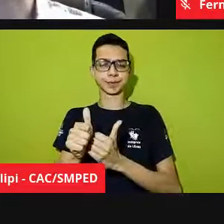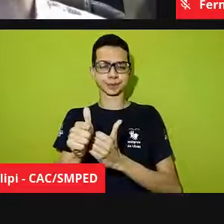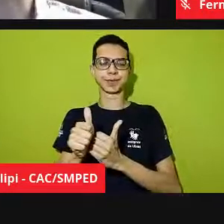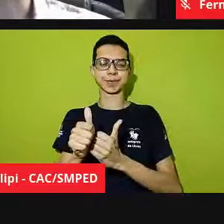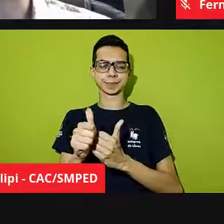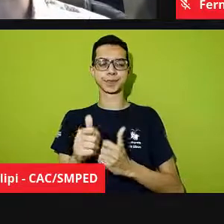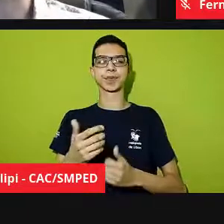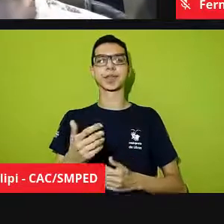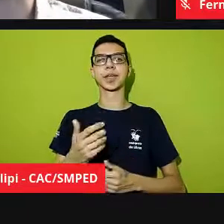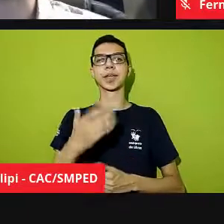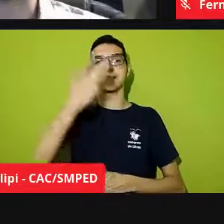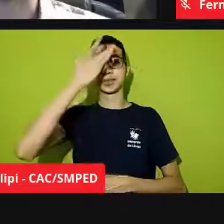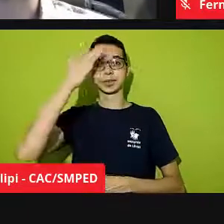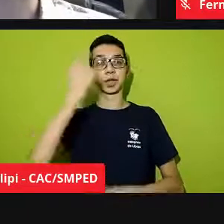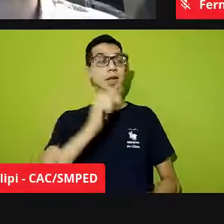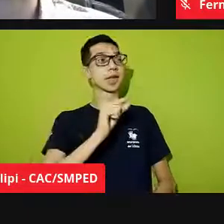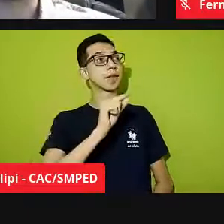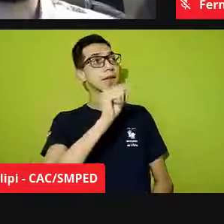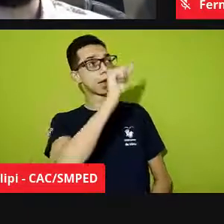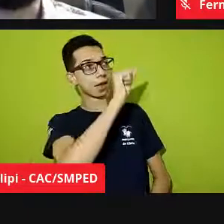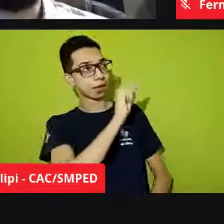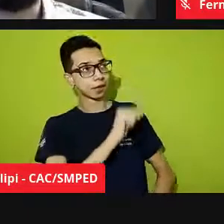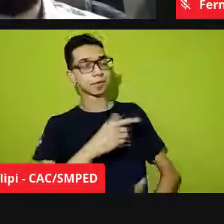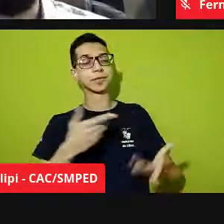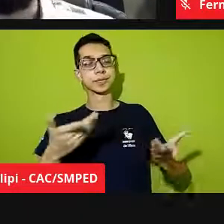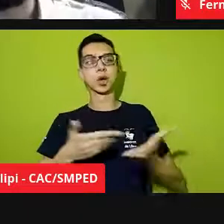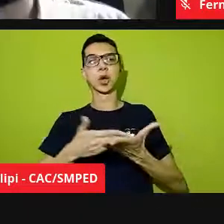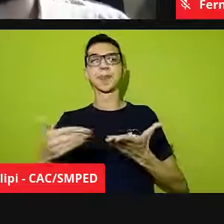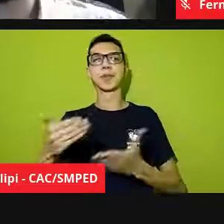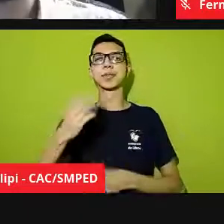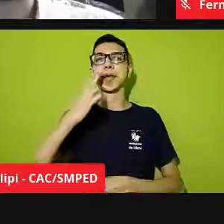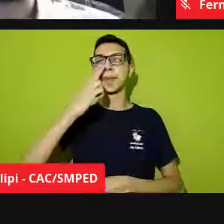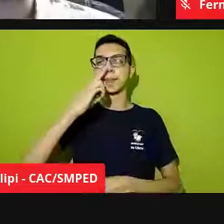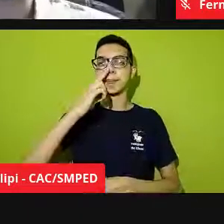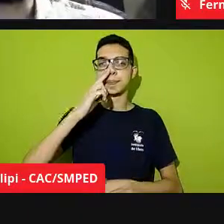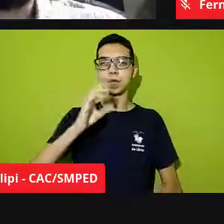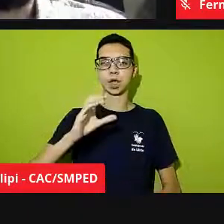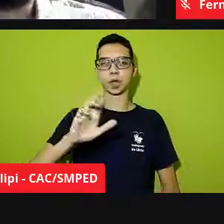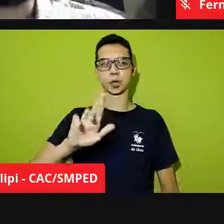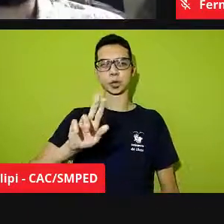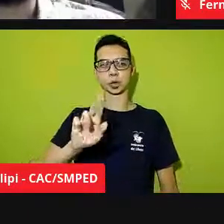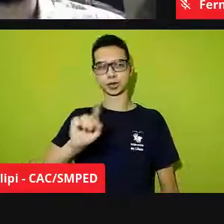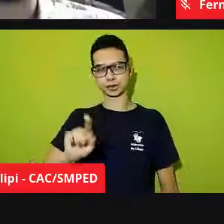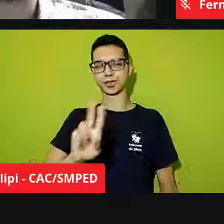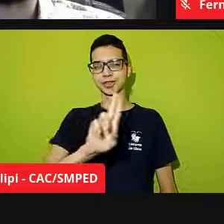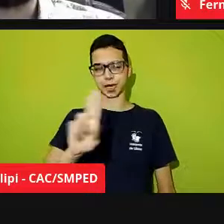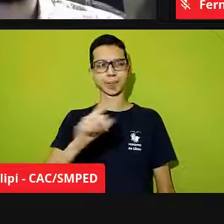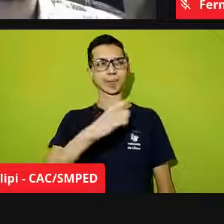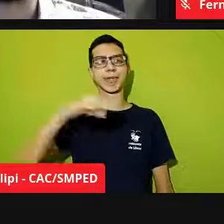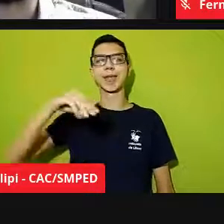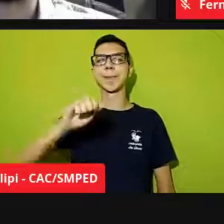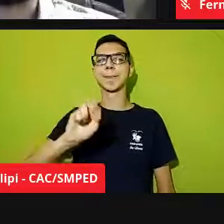então, sem mais delongas, passando a palavra para a Marina Alva Cruz, para iniciar